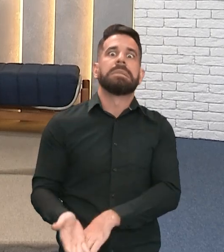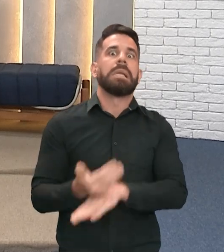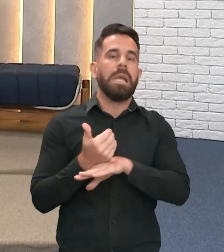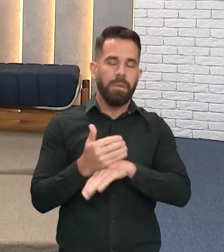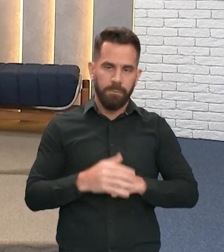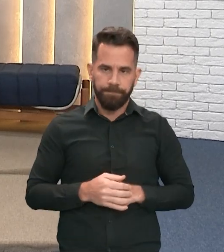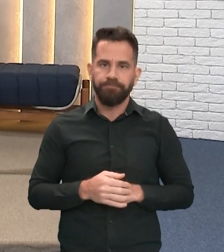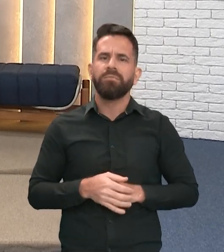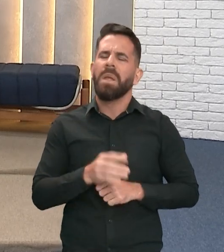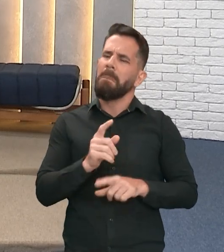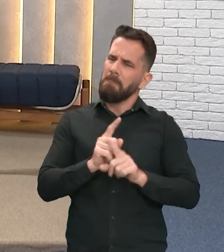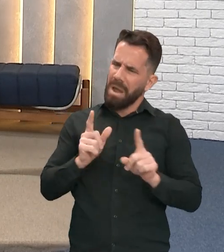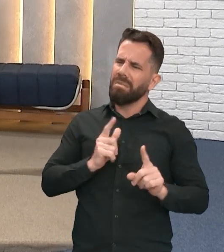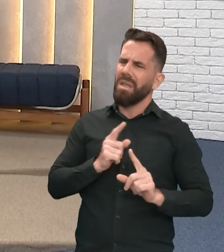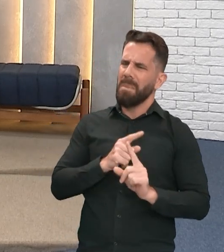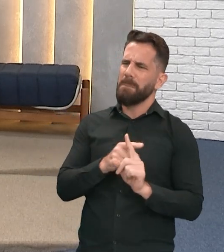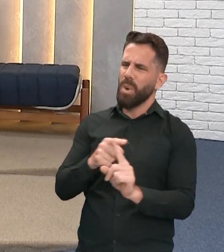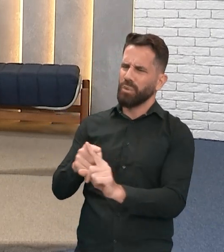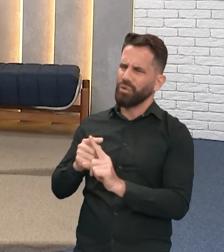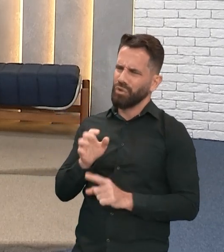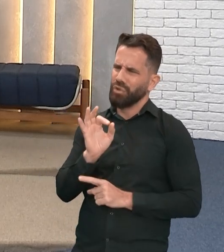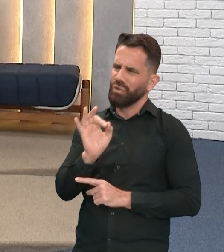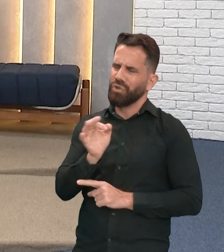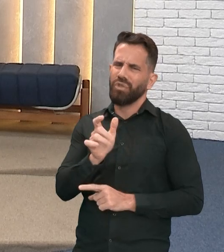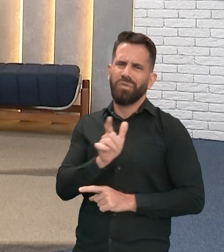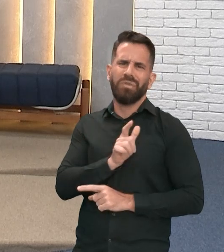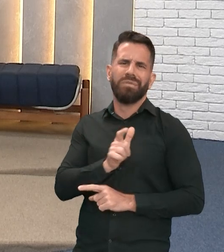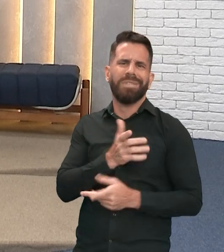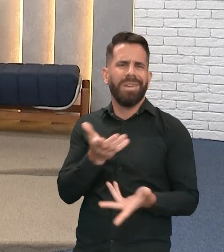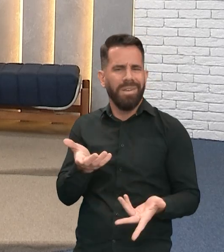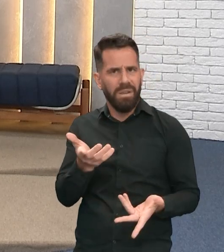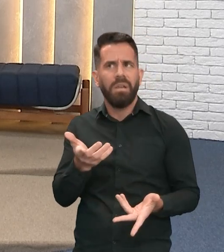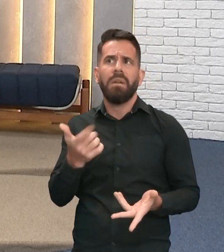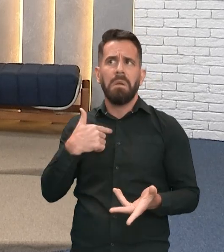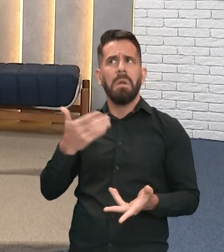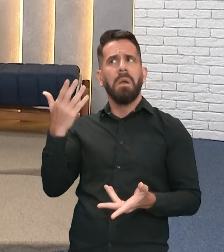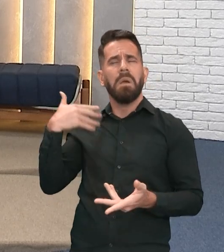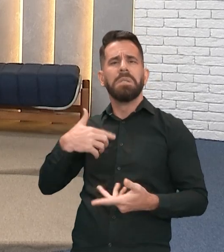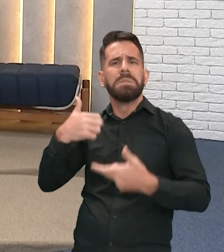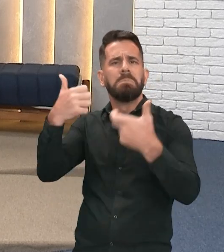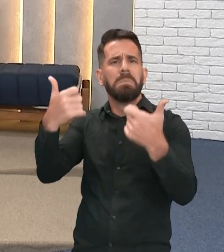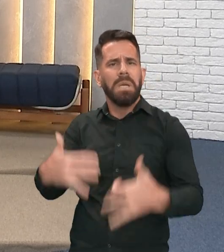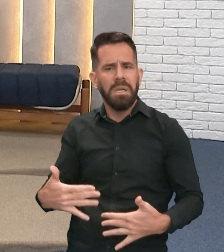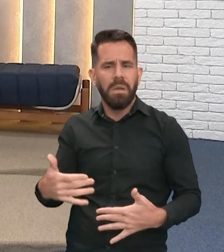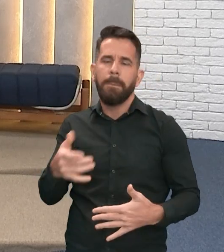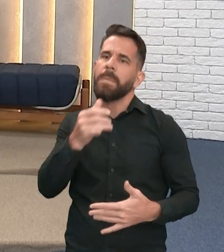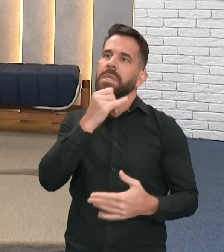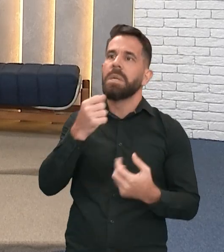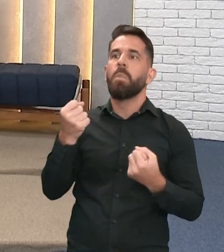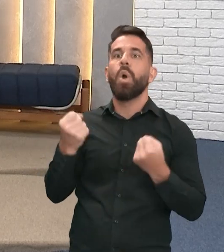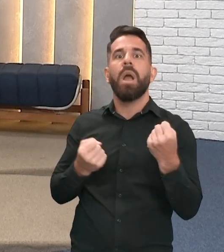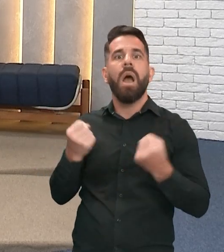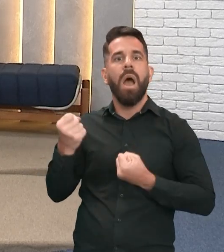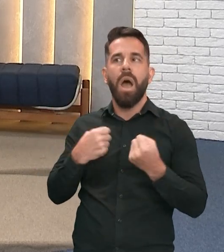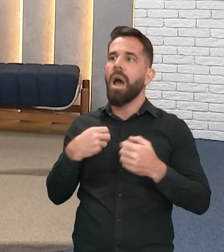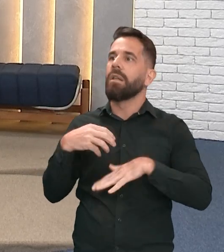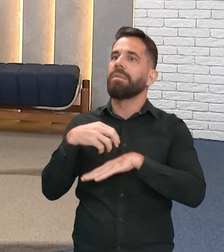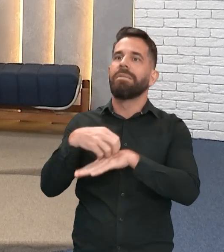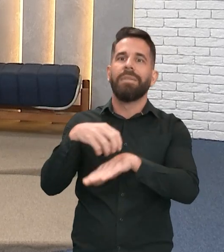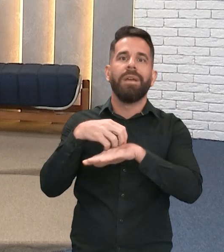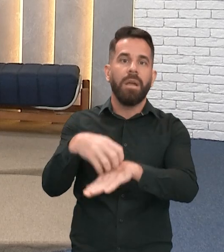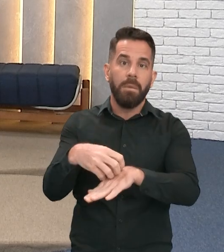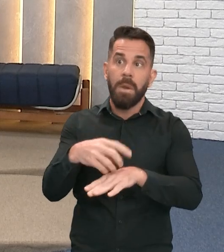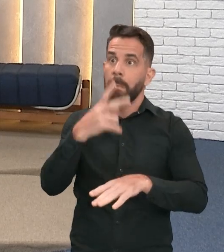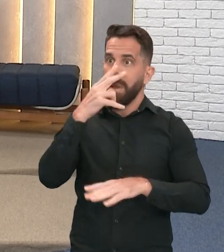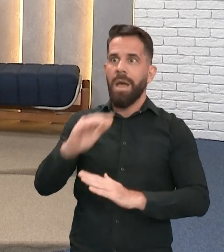programa que tudo tem um lado positivo e um lado negativo. Um carro foi criado para ser algo para transportar, foi algo feito para ser